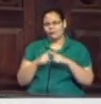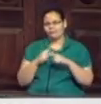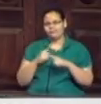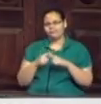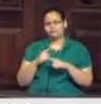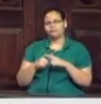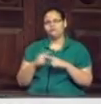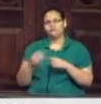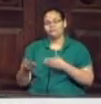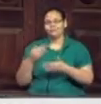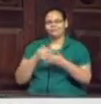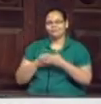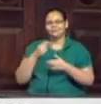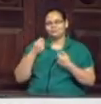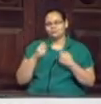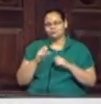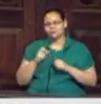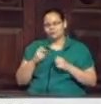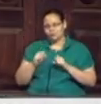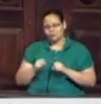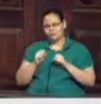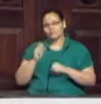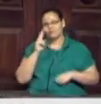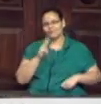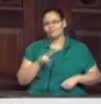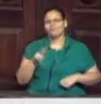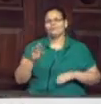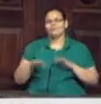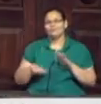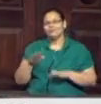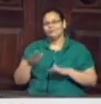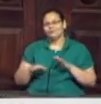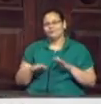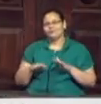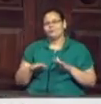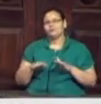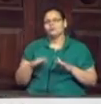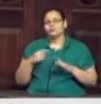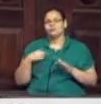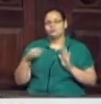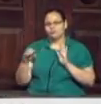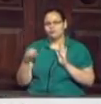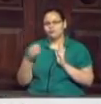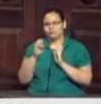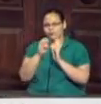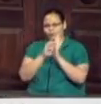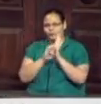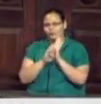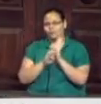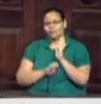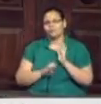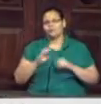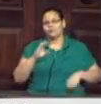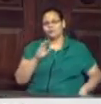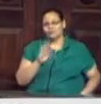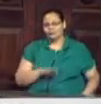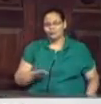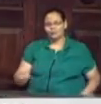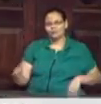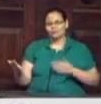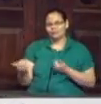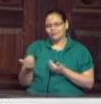trás disso podemos ver algum tipo de violação ao Código, ao Estatuto da Criança e do Adolescente.